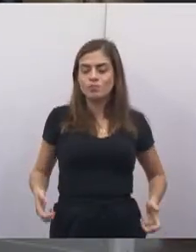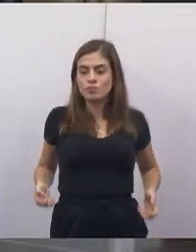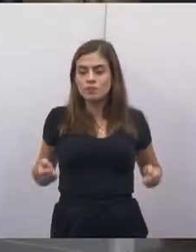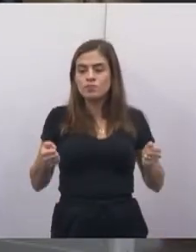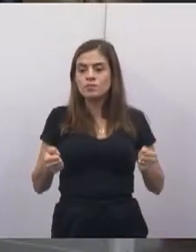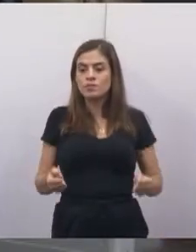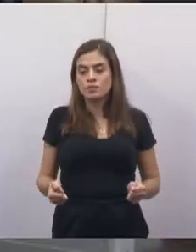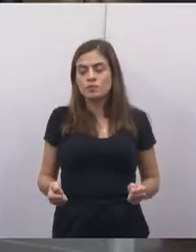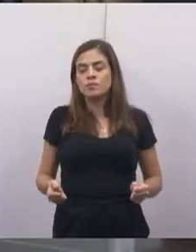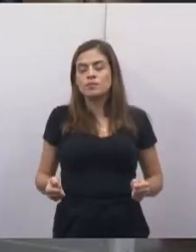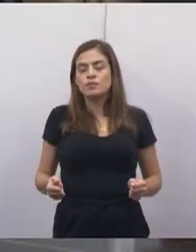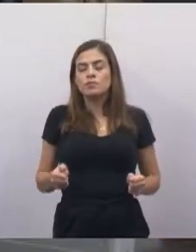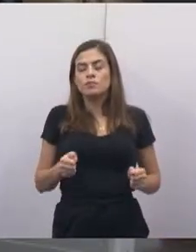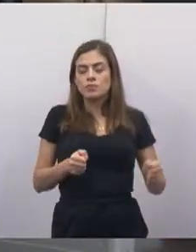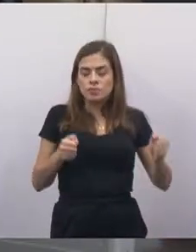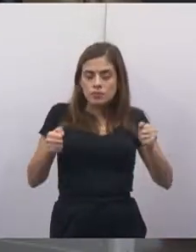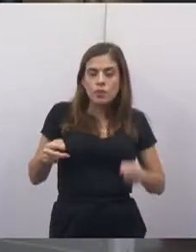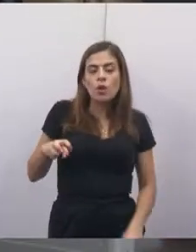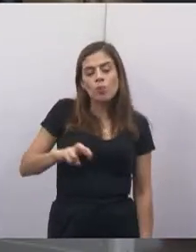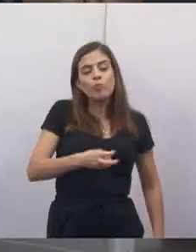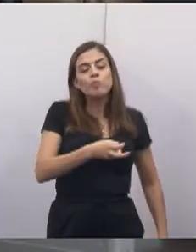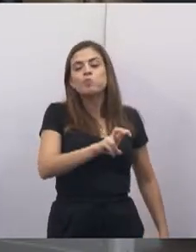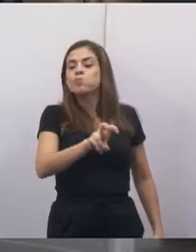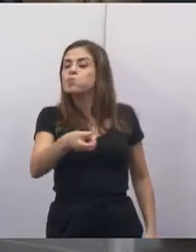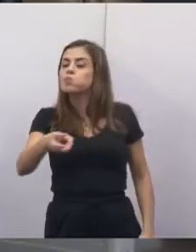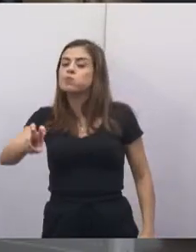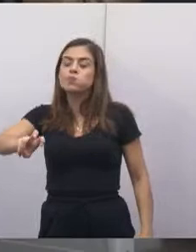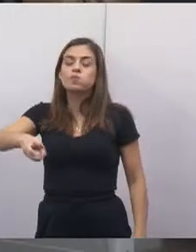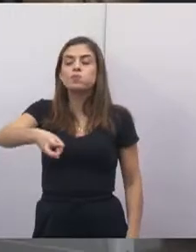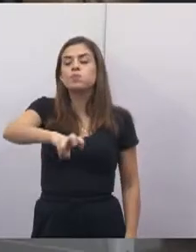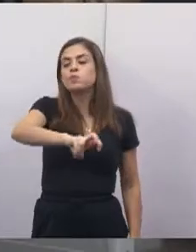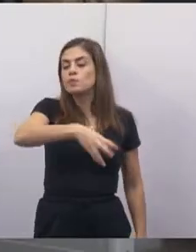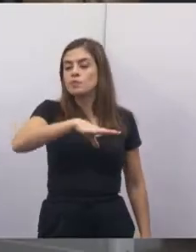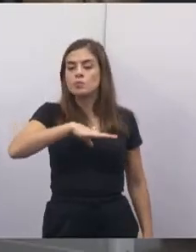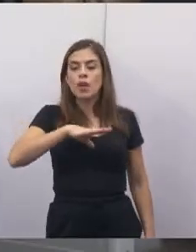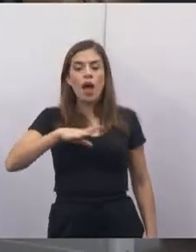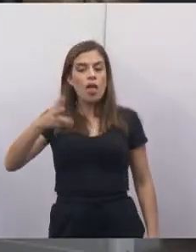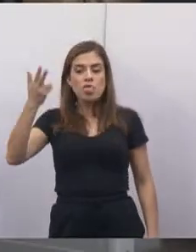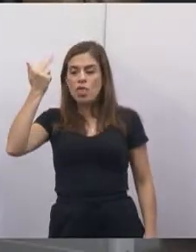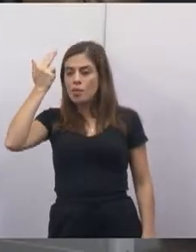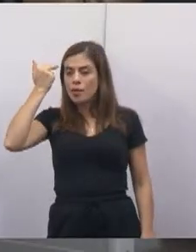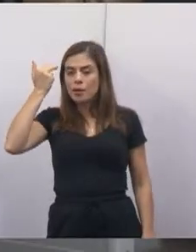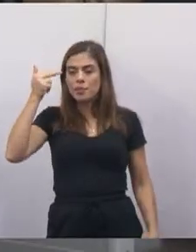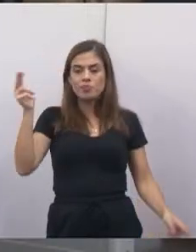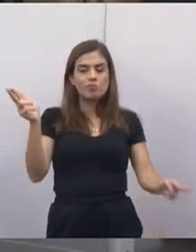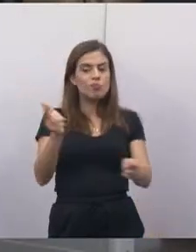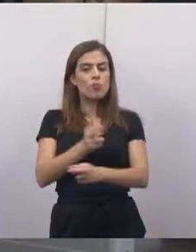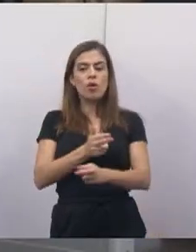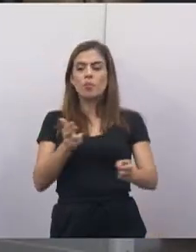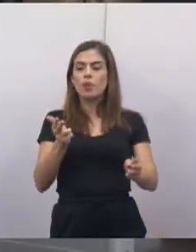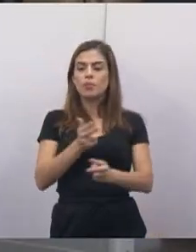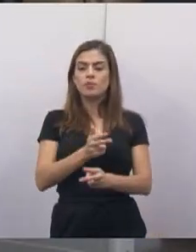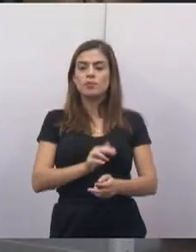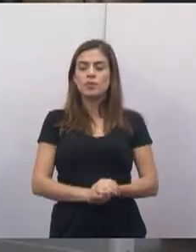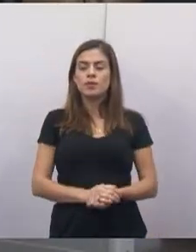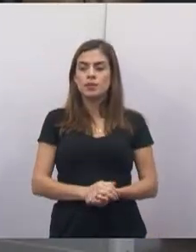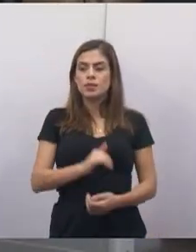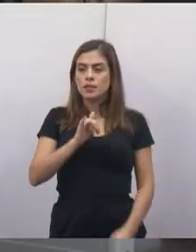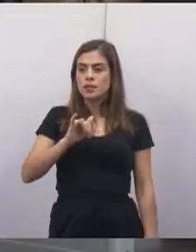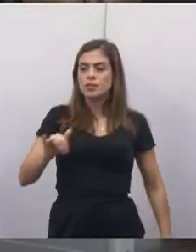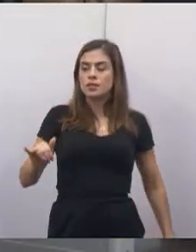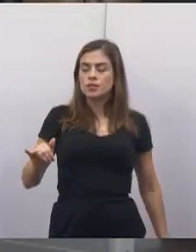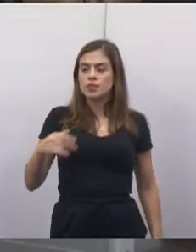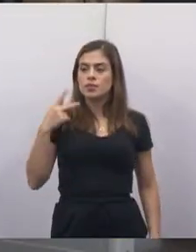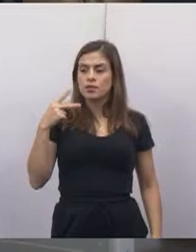possam andar pela cidade assim como qualquer outra pessoa. E só para fechar, dizer para o vereador Valmir que a perna dele pode